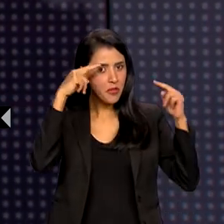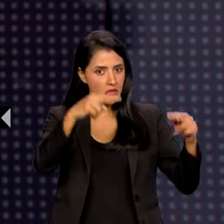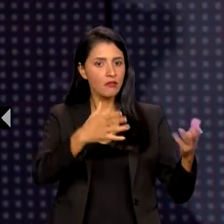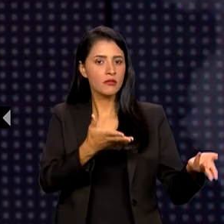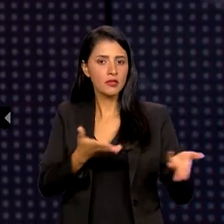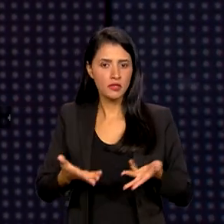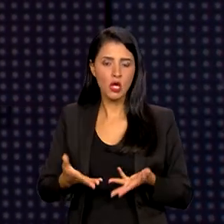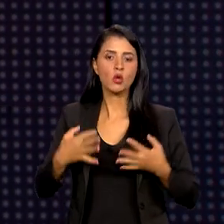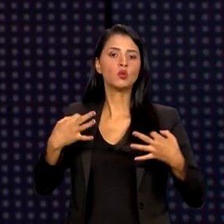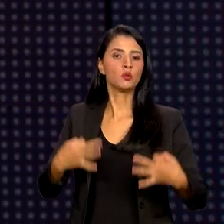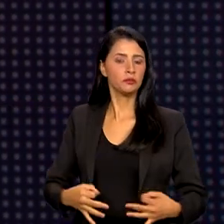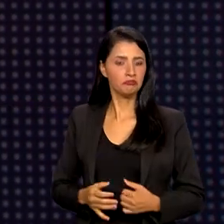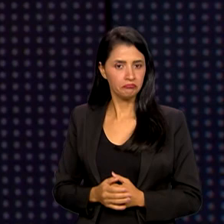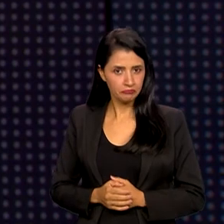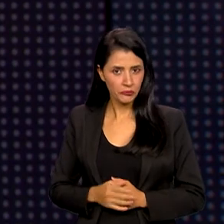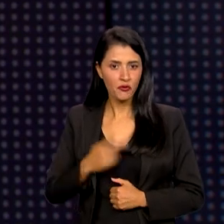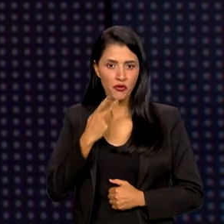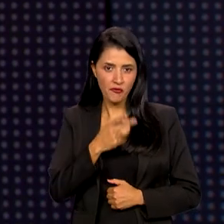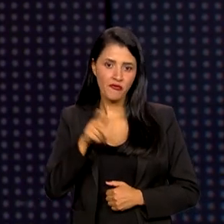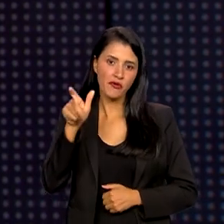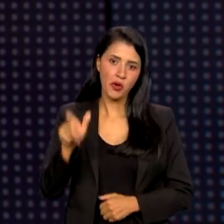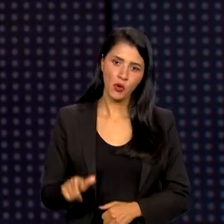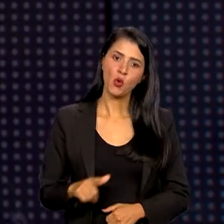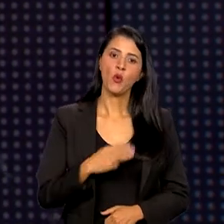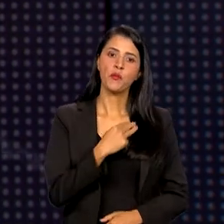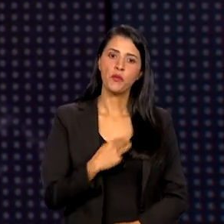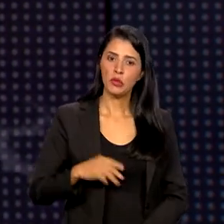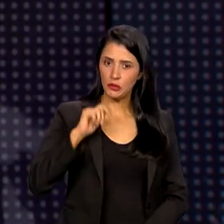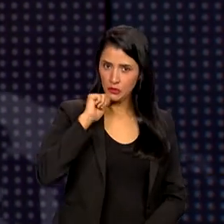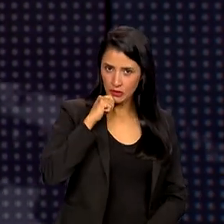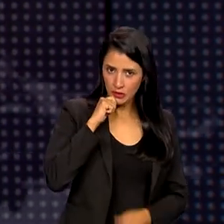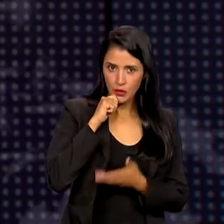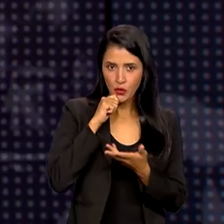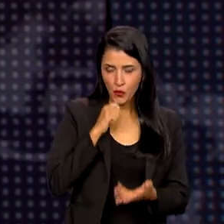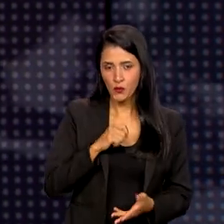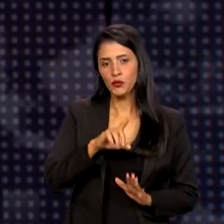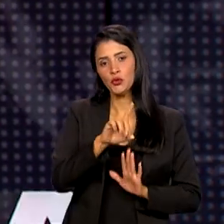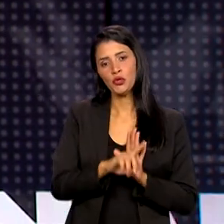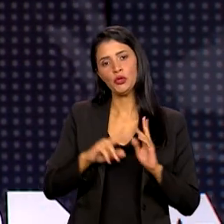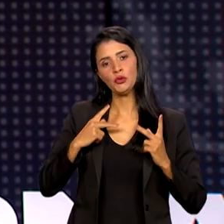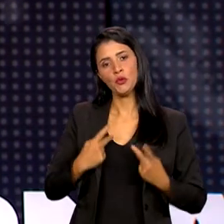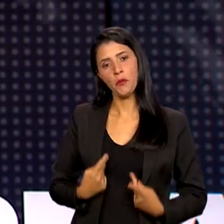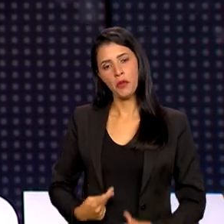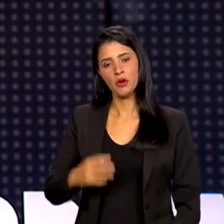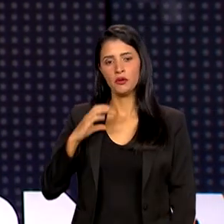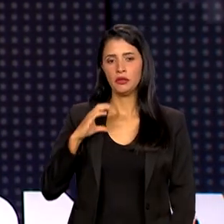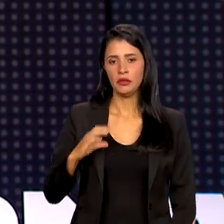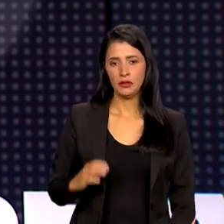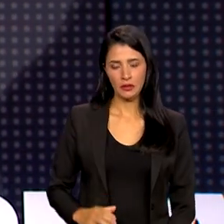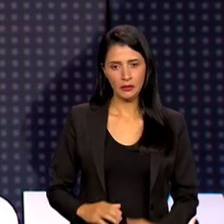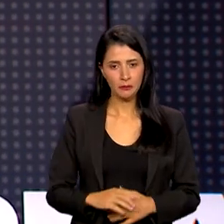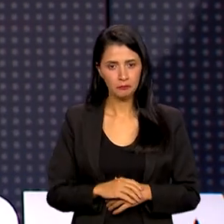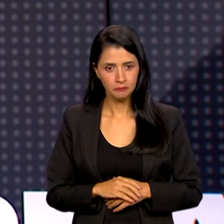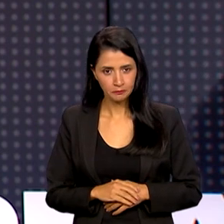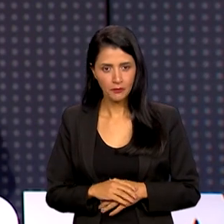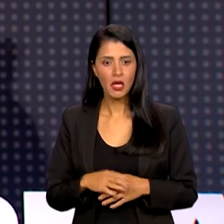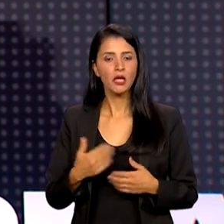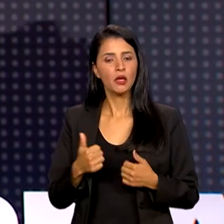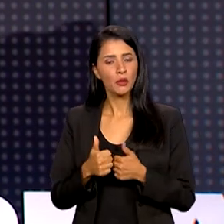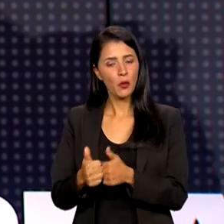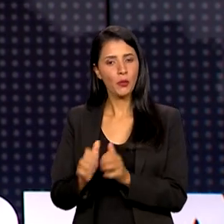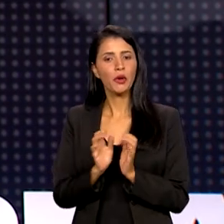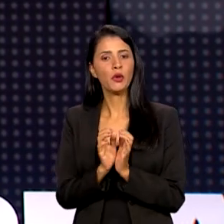com dignidade. Foi o que afirmou o ministro Silvio Almeida, dos Direitos Humanos e Cidadania, que acompanha